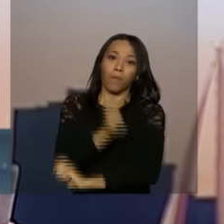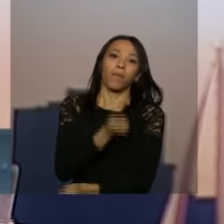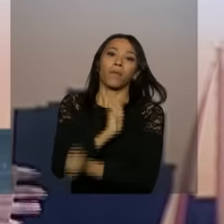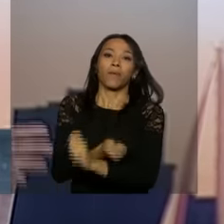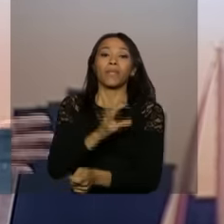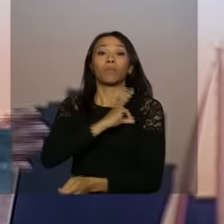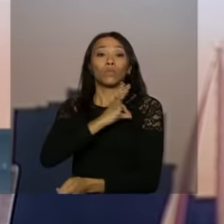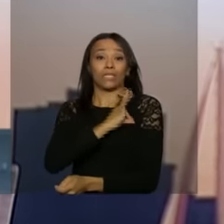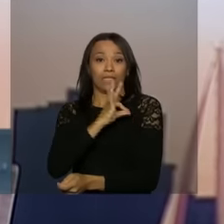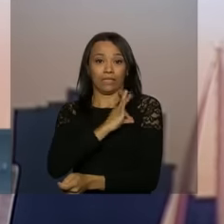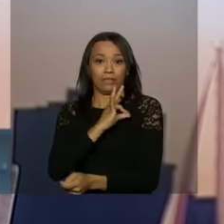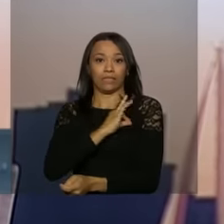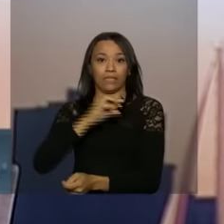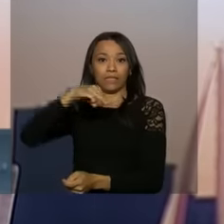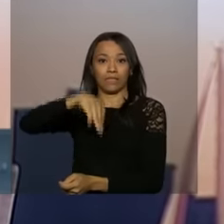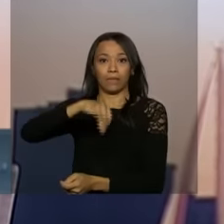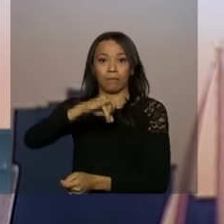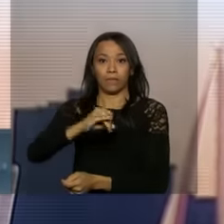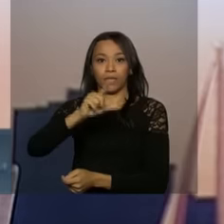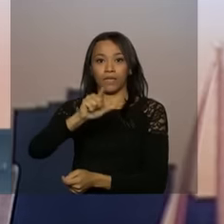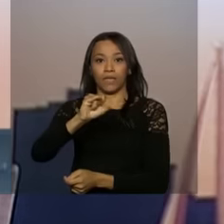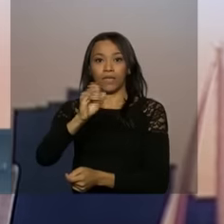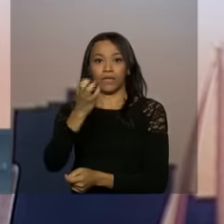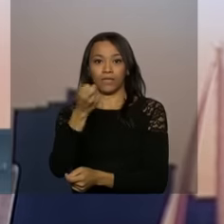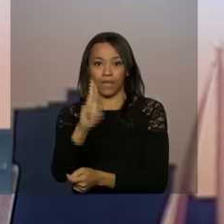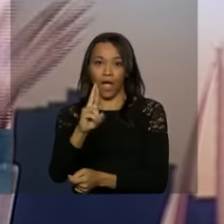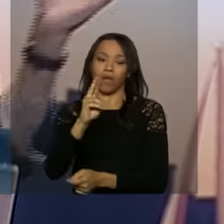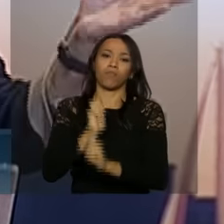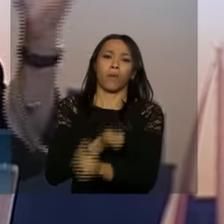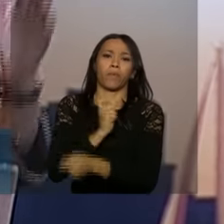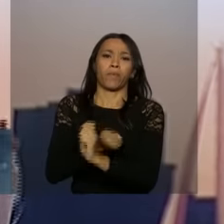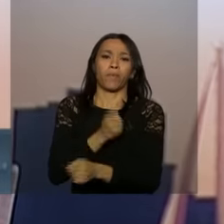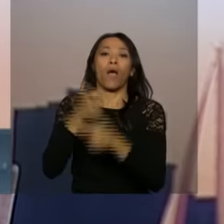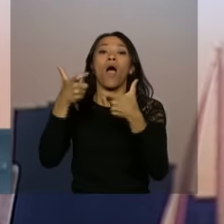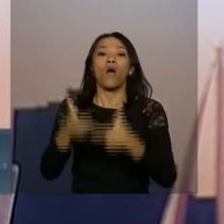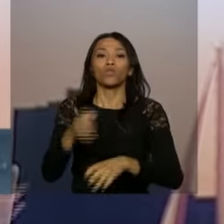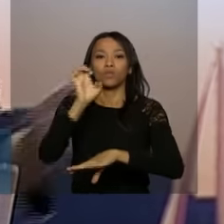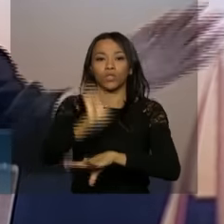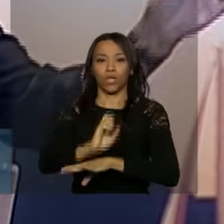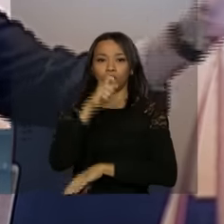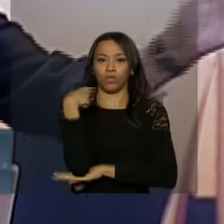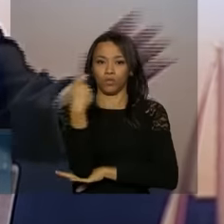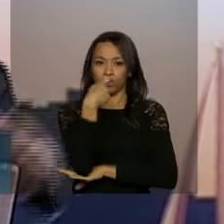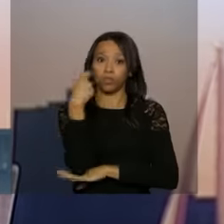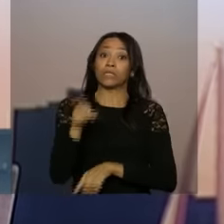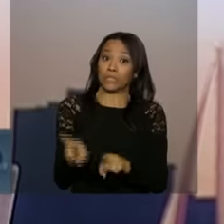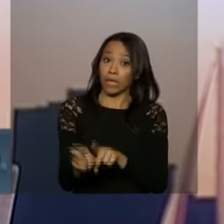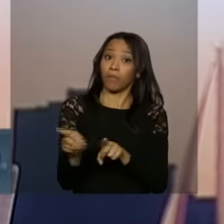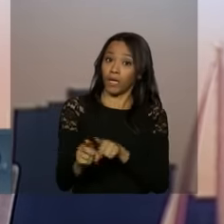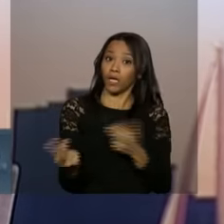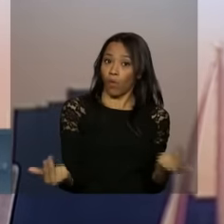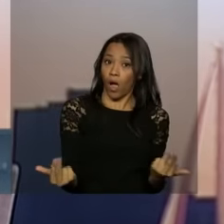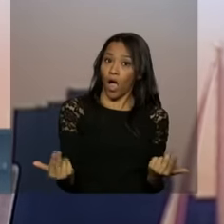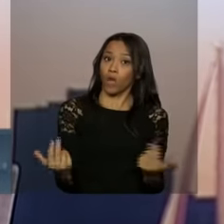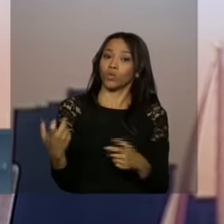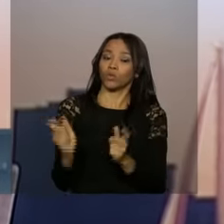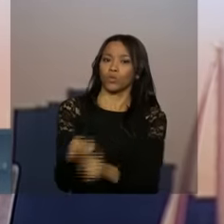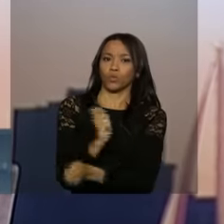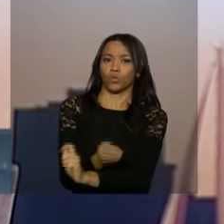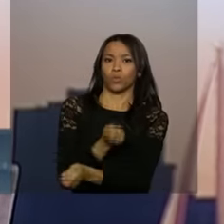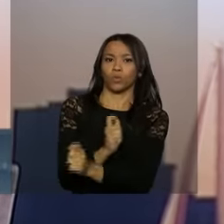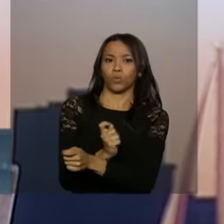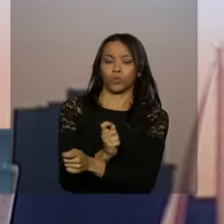militar, chama Brigada Militar do estado do Rio Grande do Sul, tocando também.